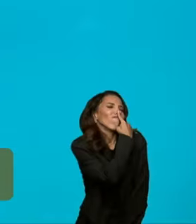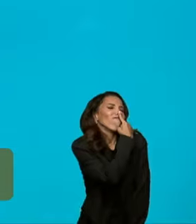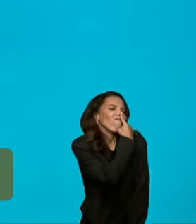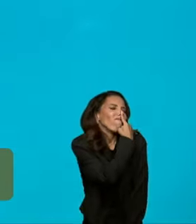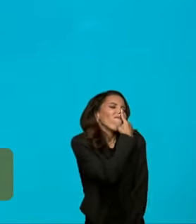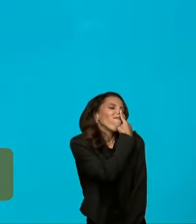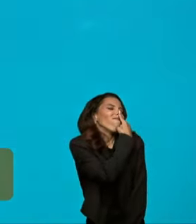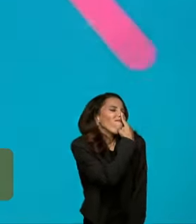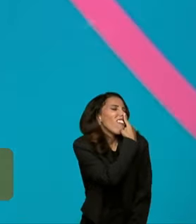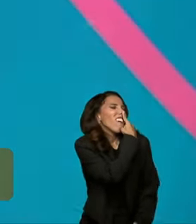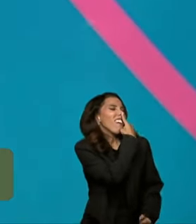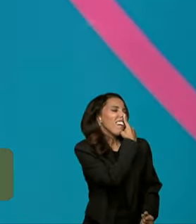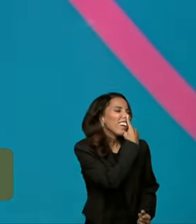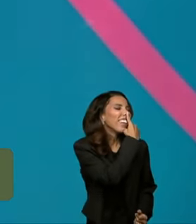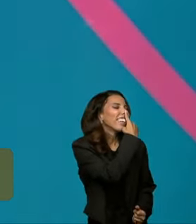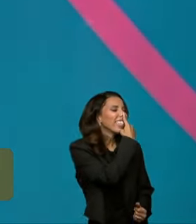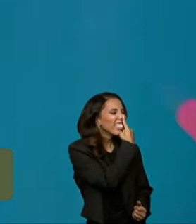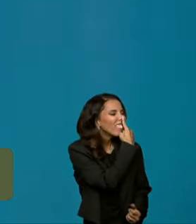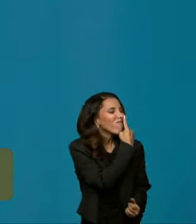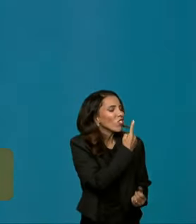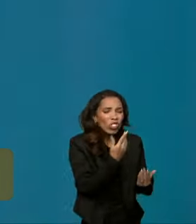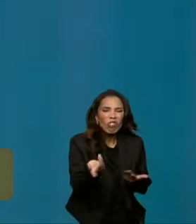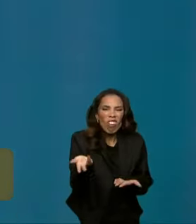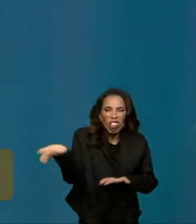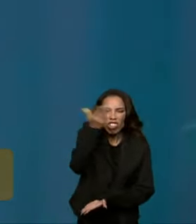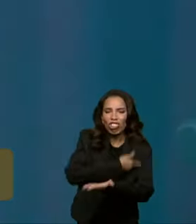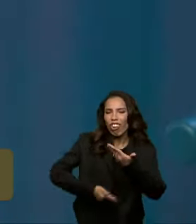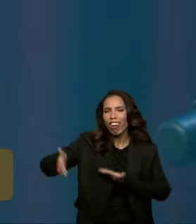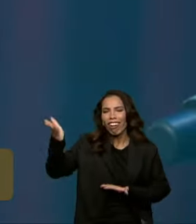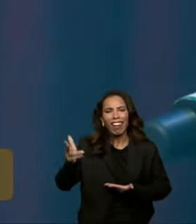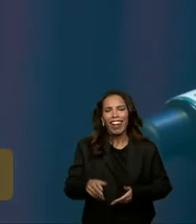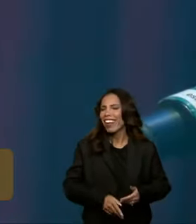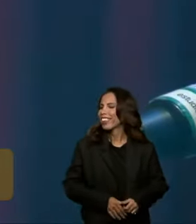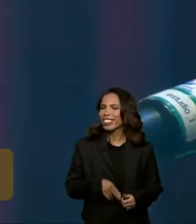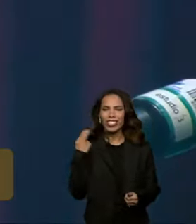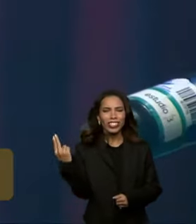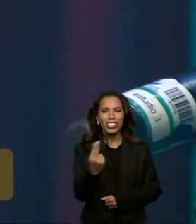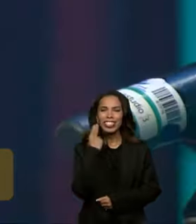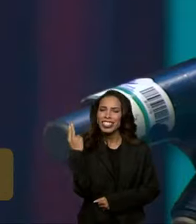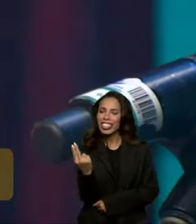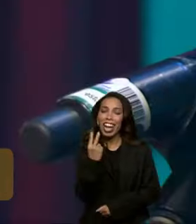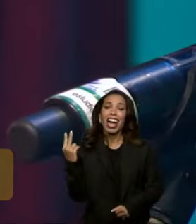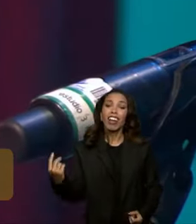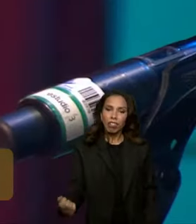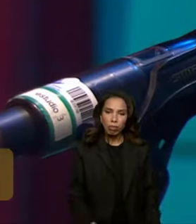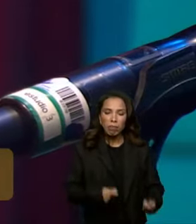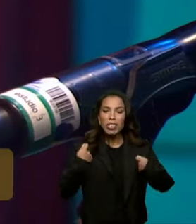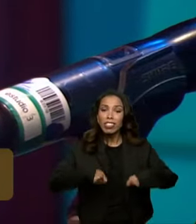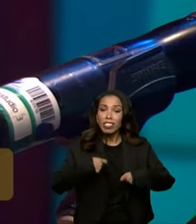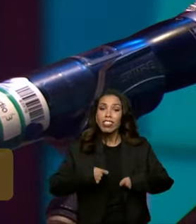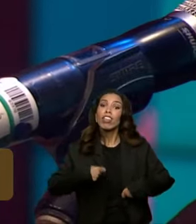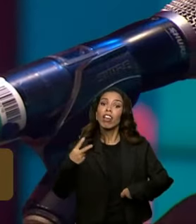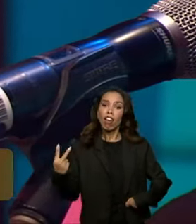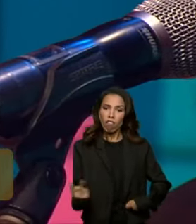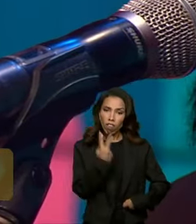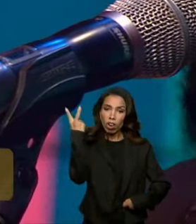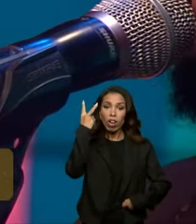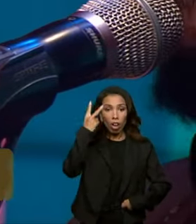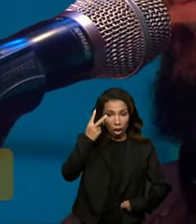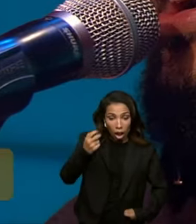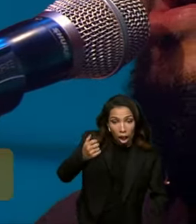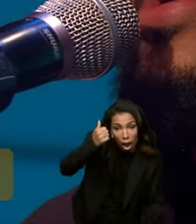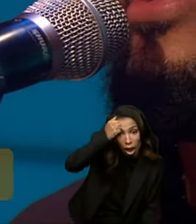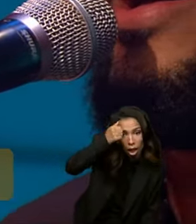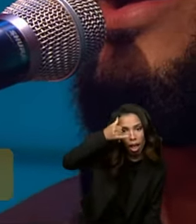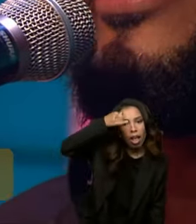comprar, nem tão pouco vender. Tem que valorizar, pra não se arrepender.